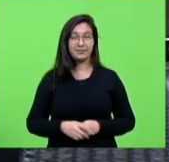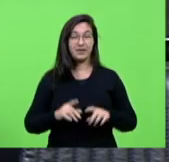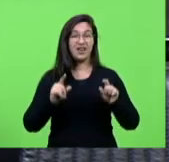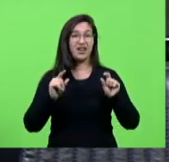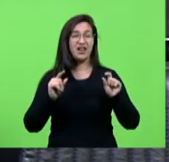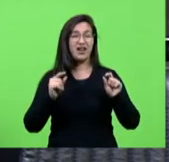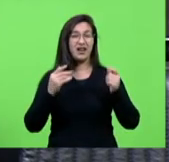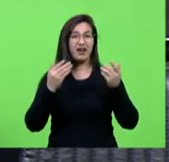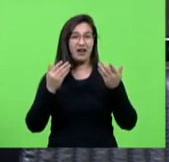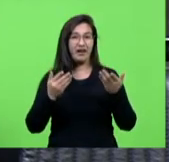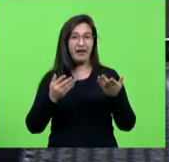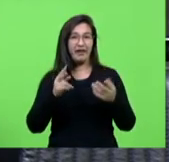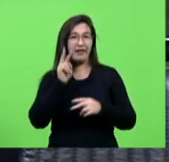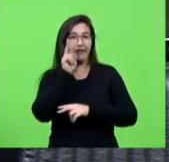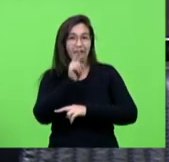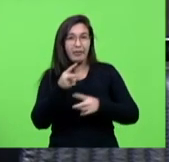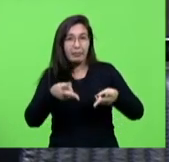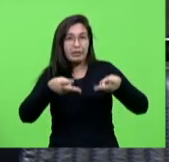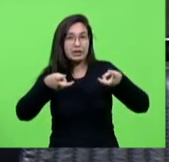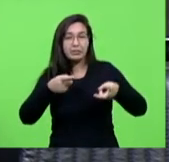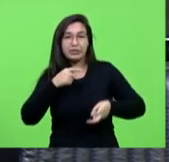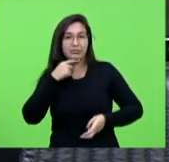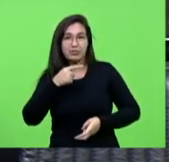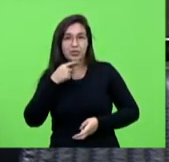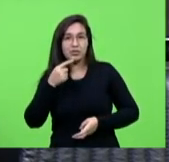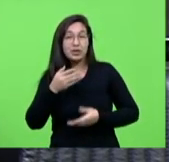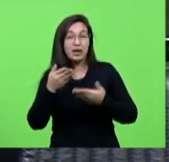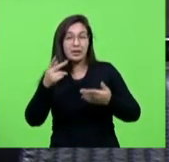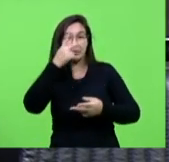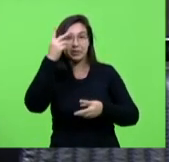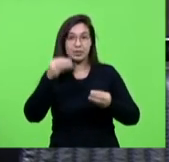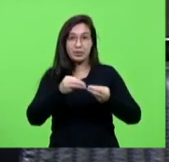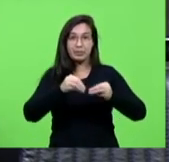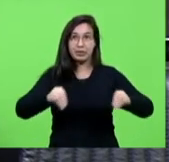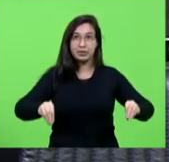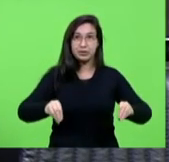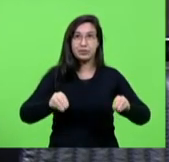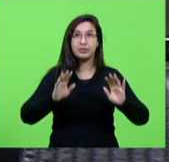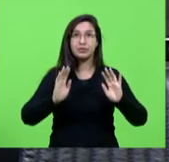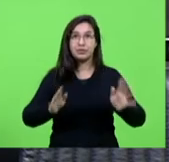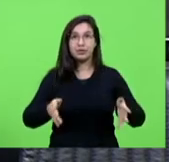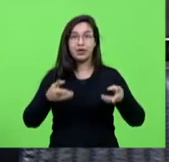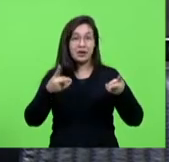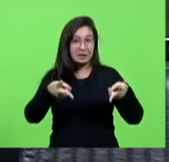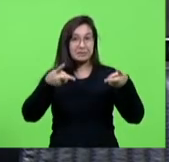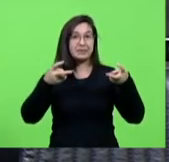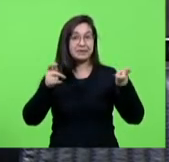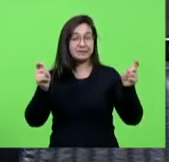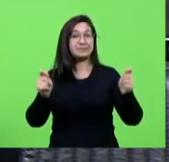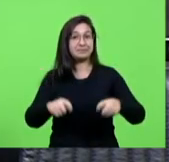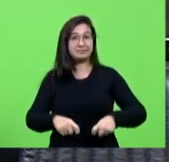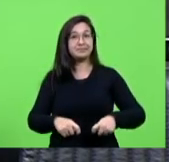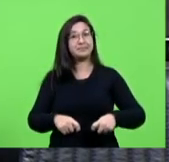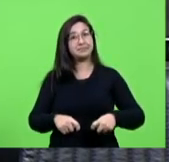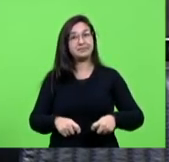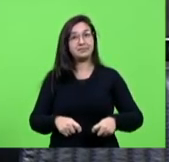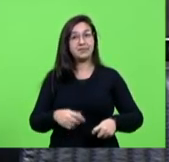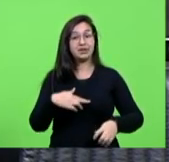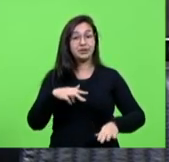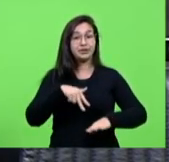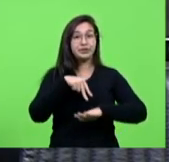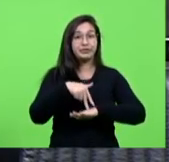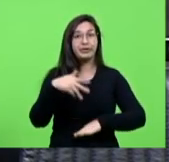Quem não consegue enxergar isso, mas as pessoas que estão sendo prejudicadas, já estão enxergando. Estão enxergando, e por isso que a gente vem na tribuna e